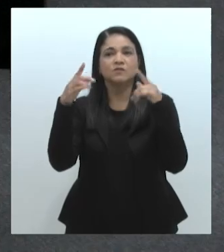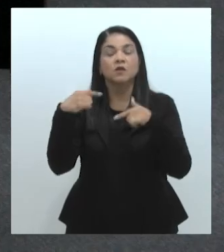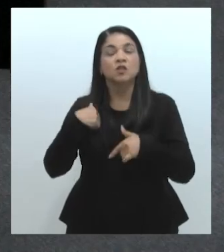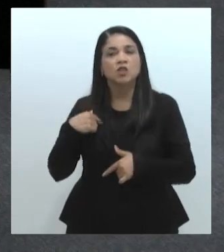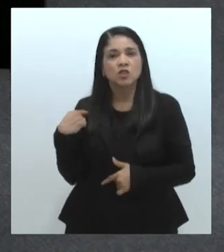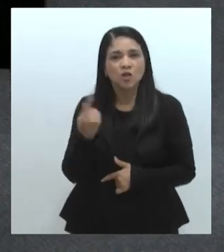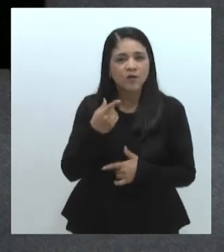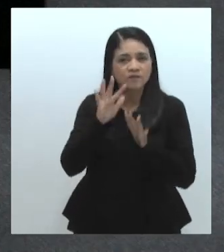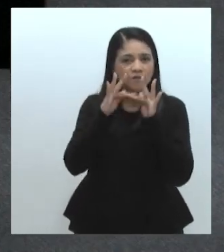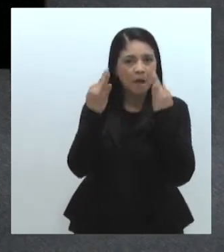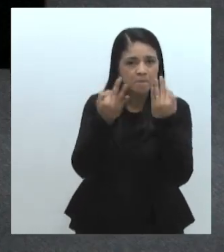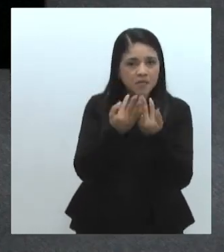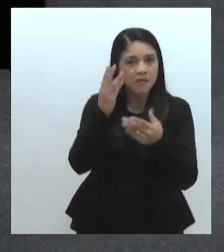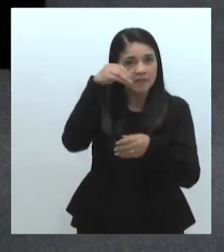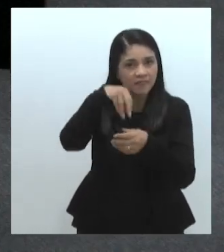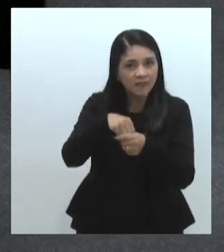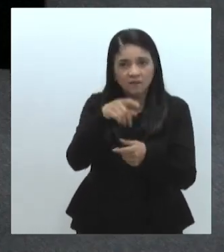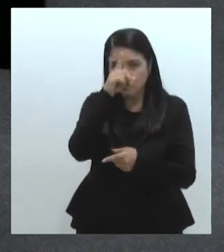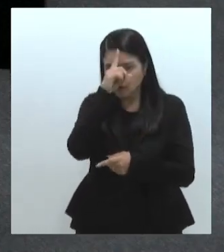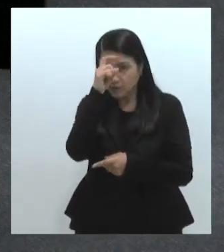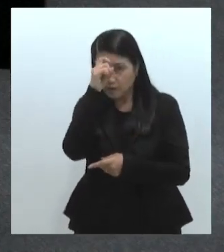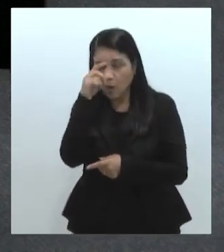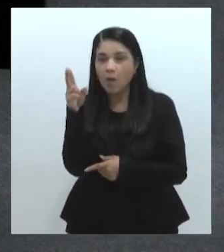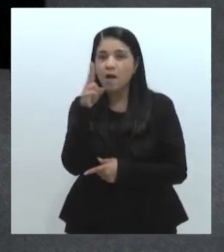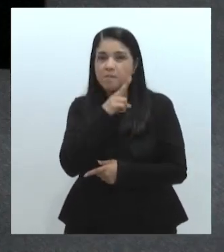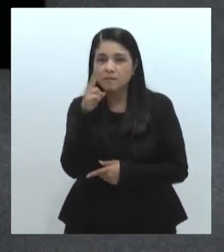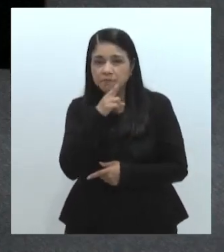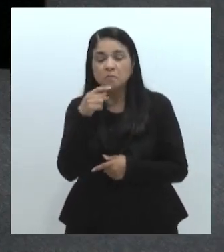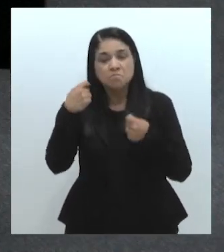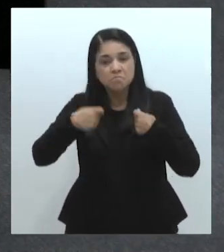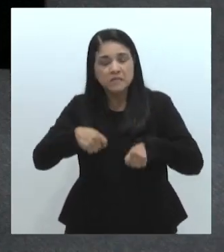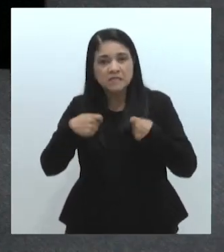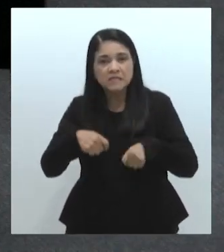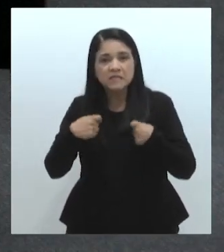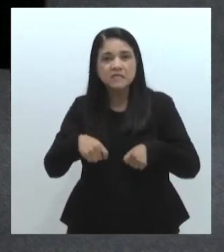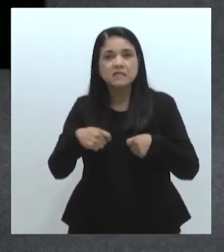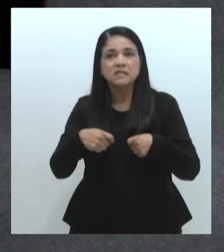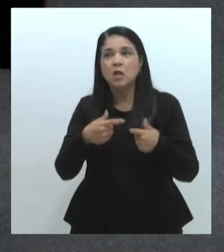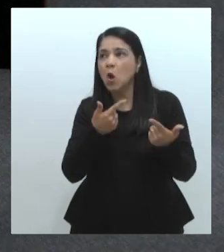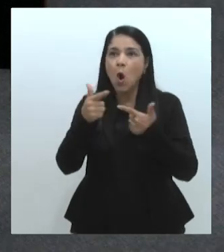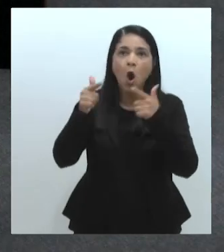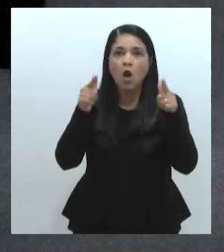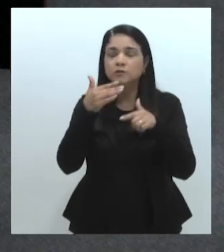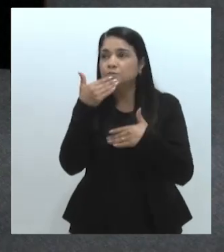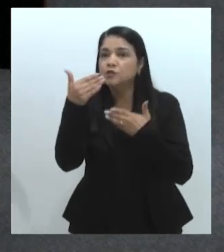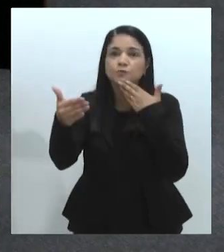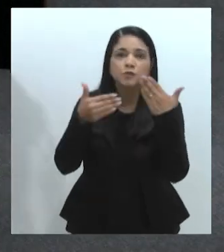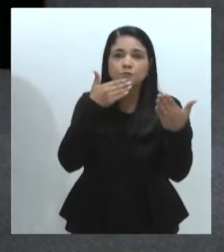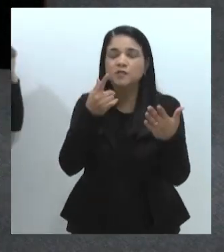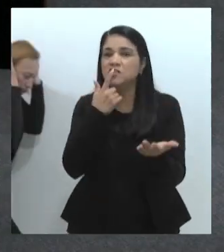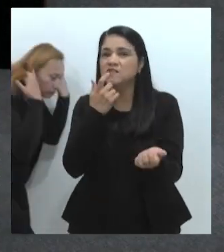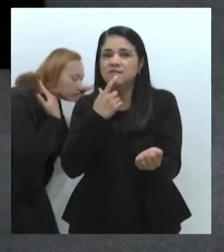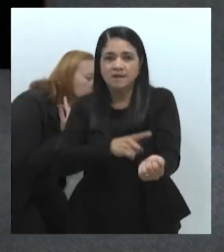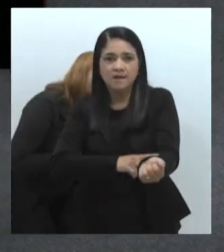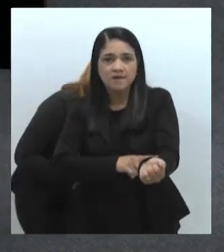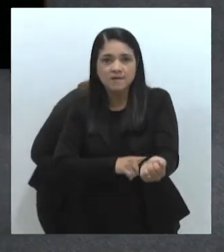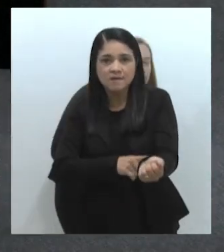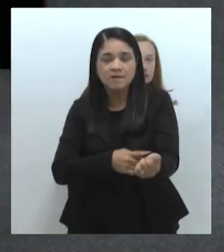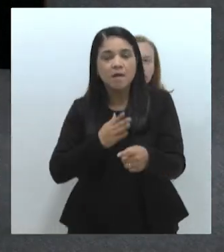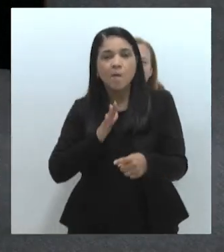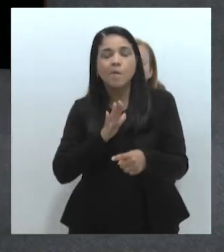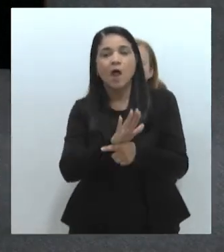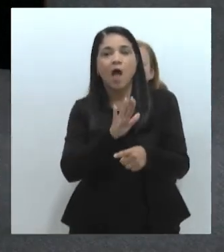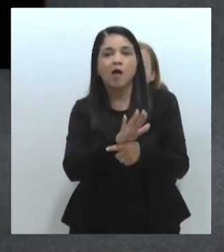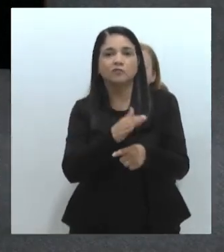parente dentro de um hospital, de uma emergência, a gente precise juntar outras pessoas por não ter sangue, para que esse